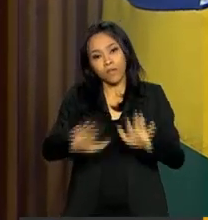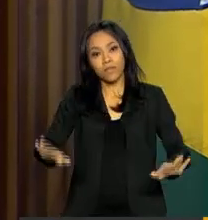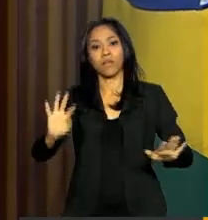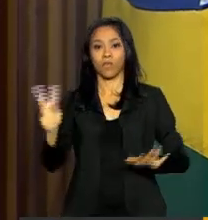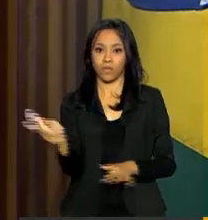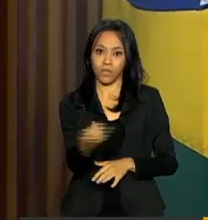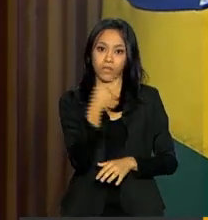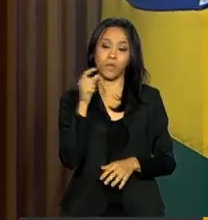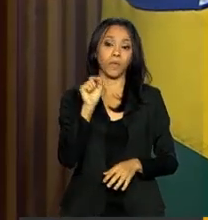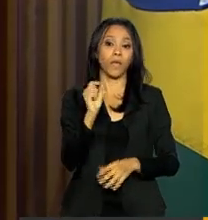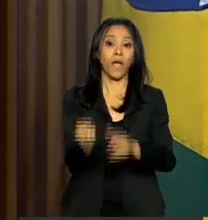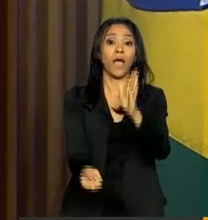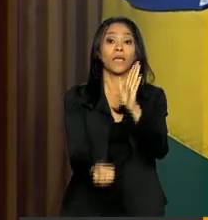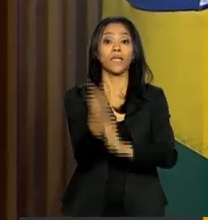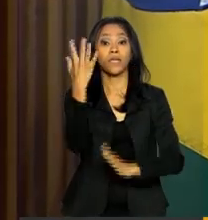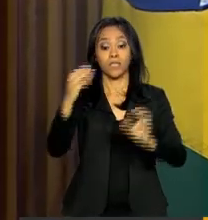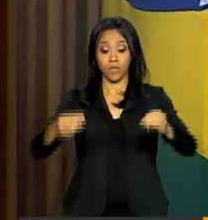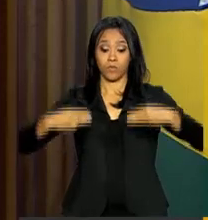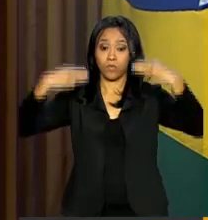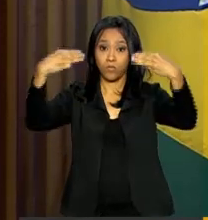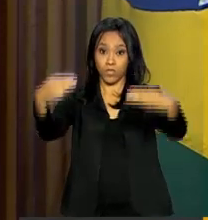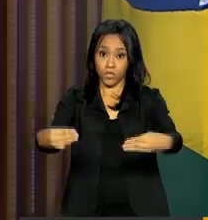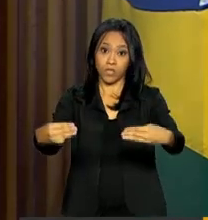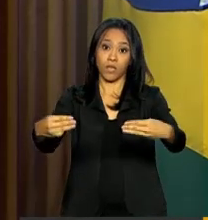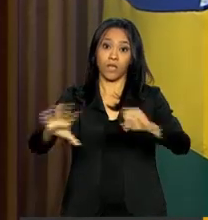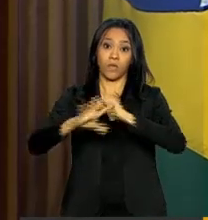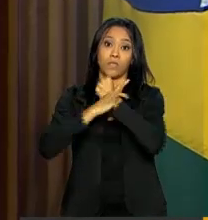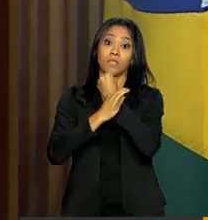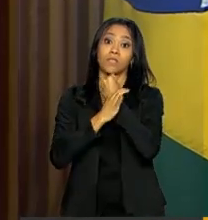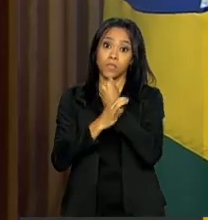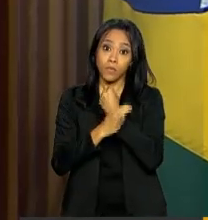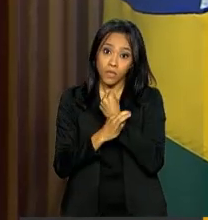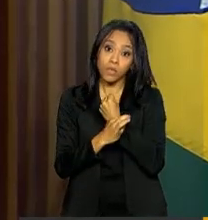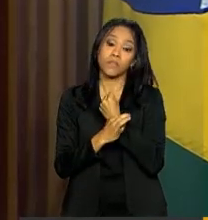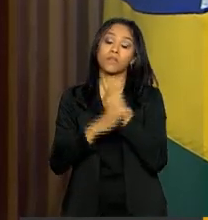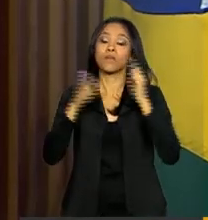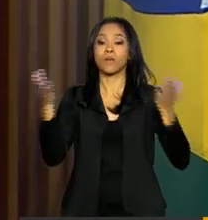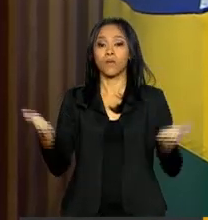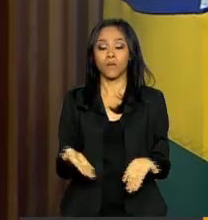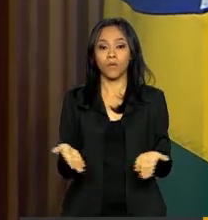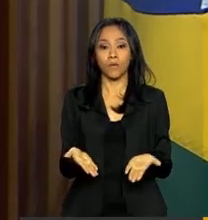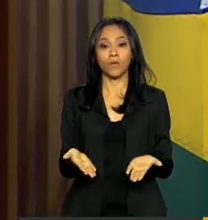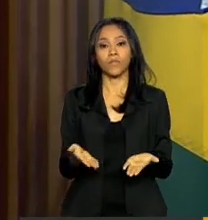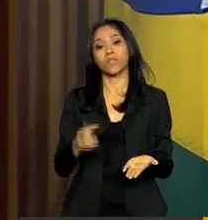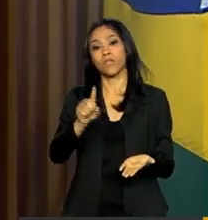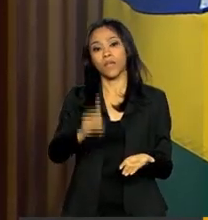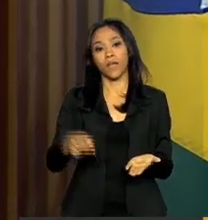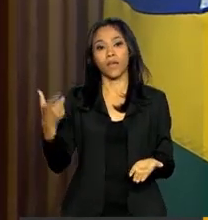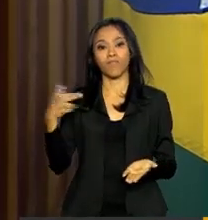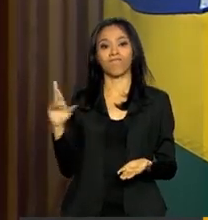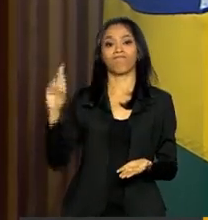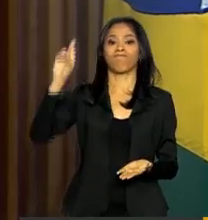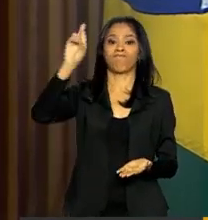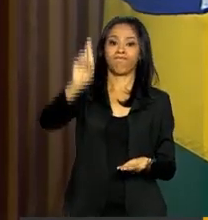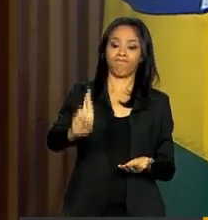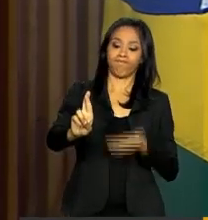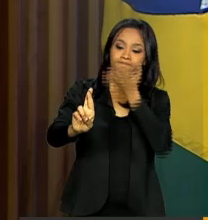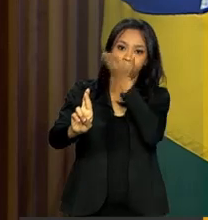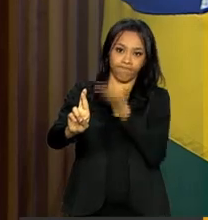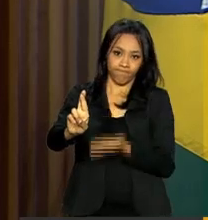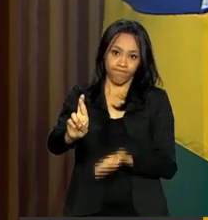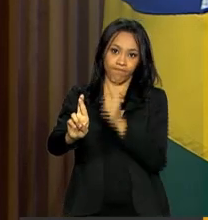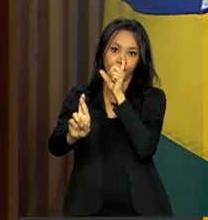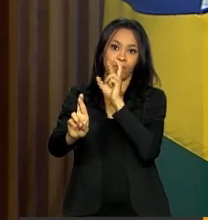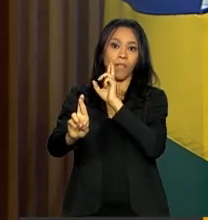criação do ministério extraordinário de segurança pública hoje em cabeçada e presidido pelo